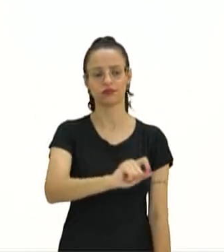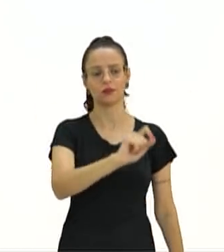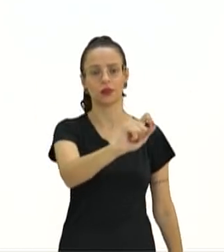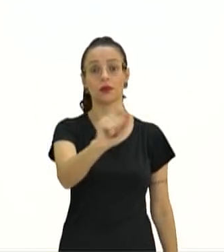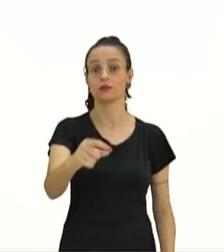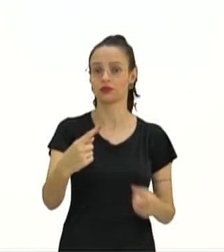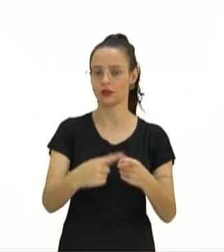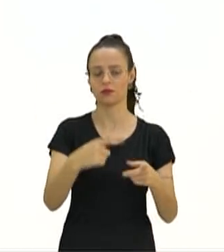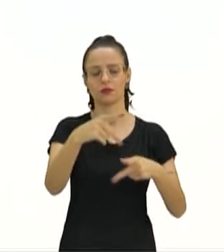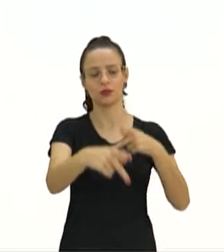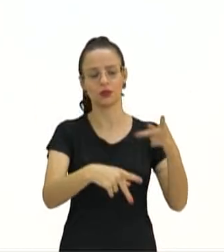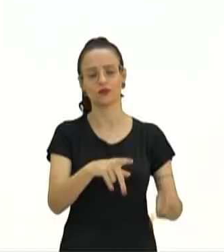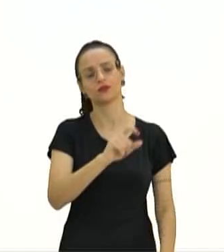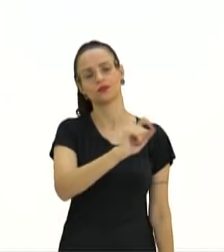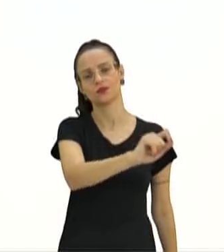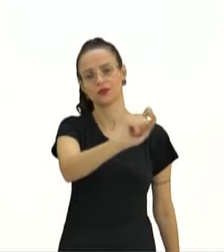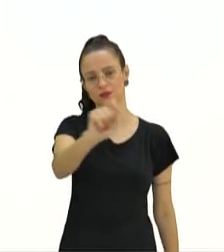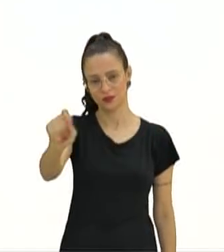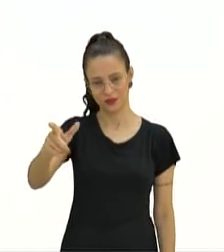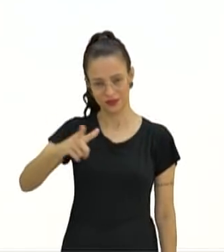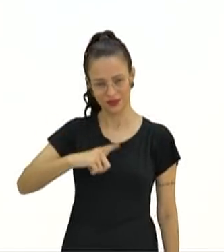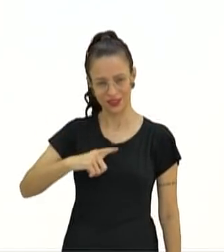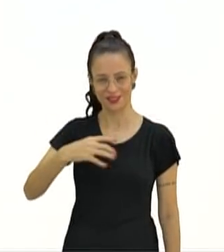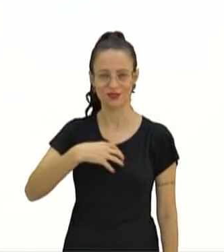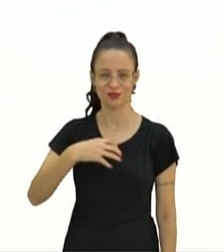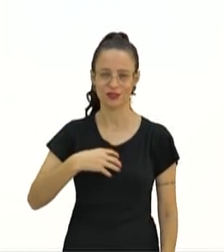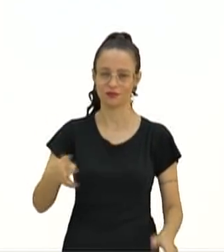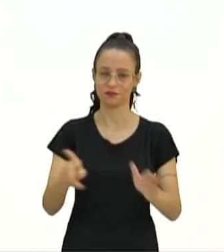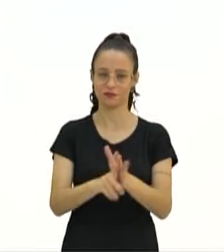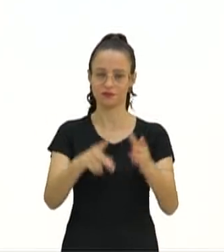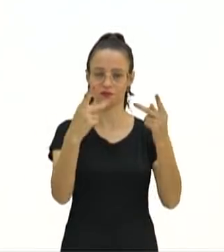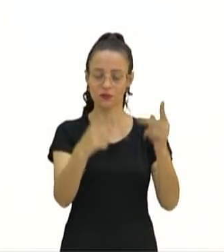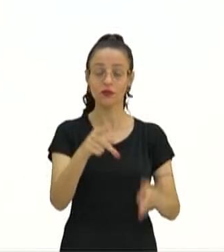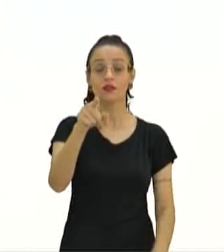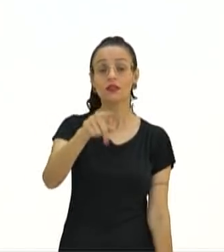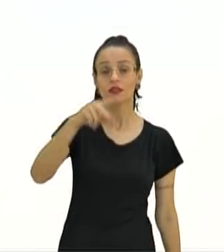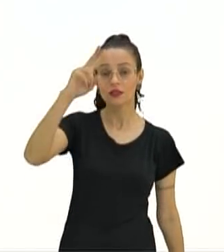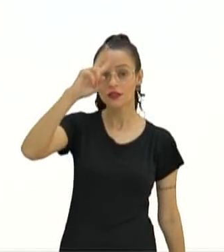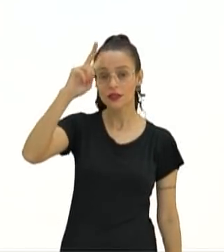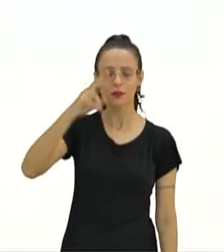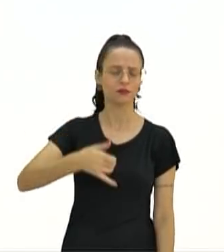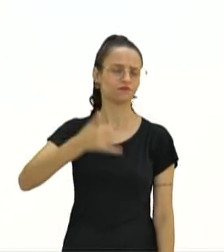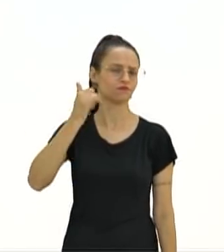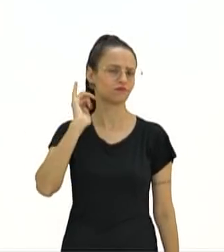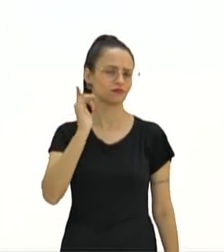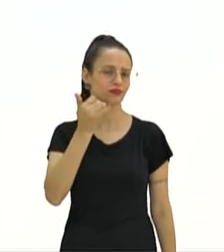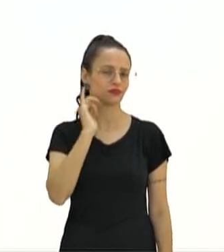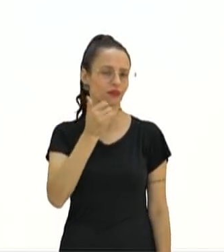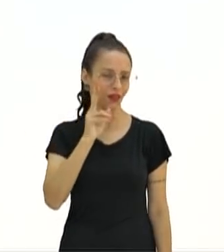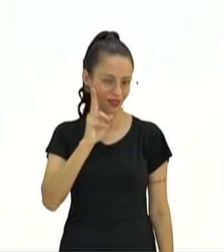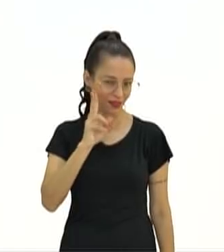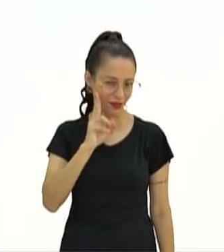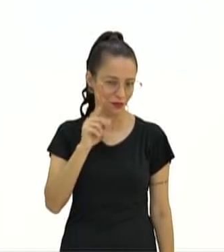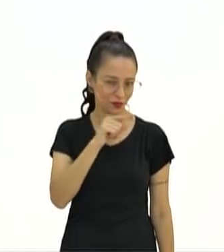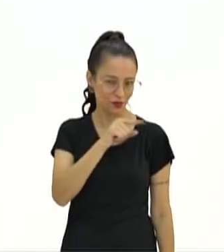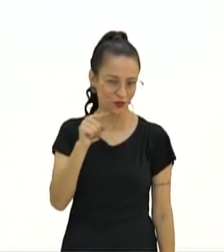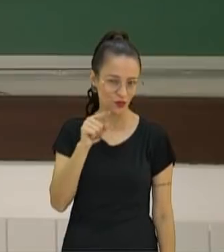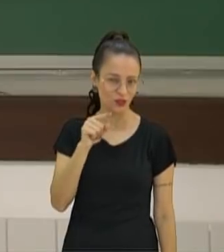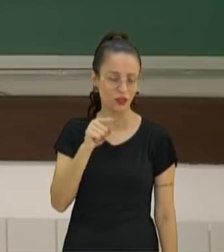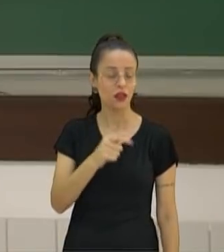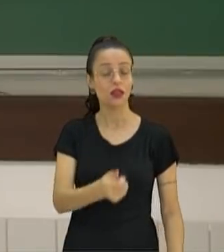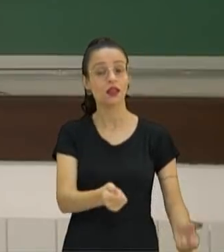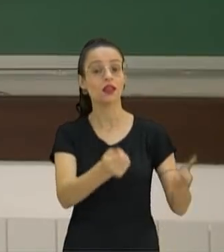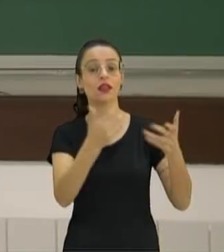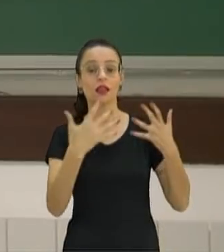cada povo conta a sua maneira. Você se lembra aí de alguma lenda, de alguma história que você